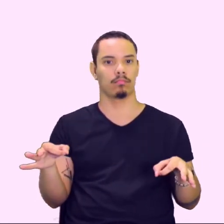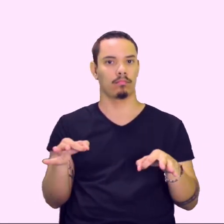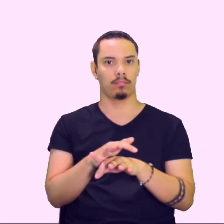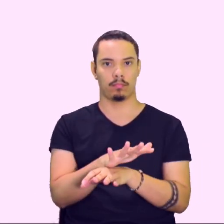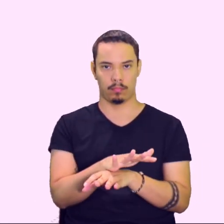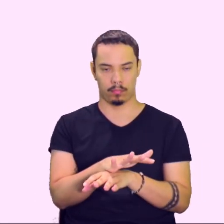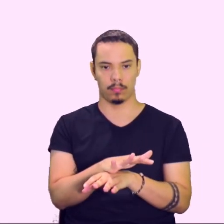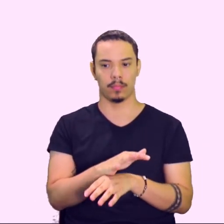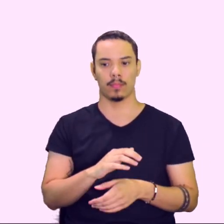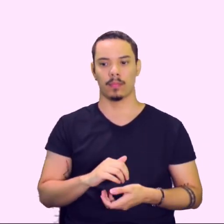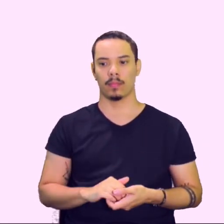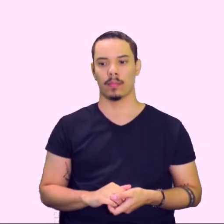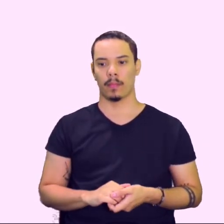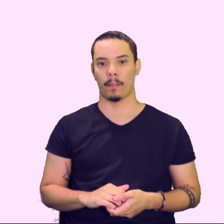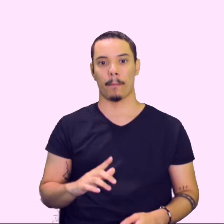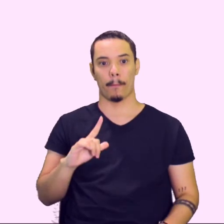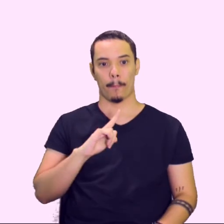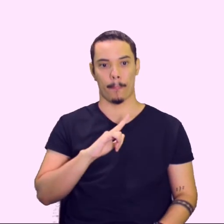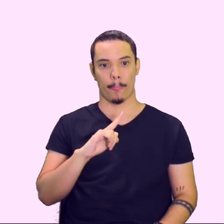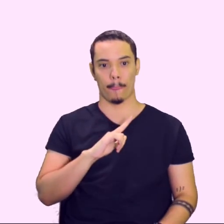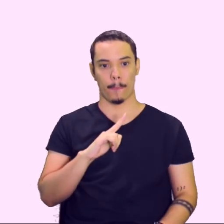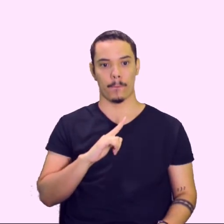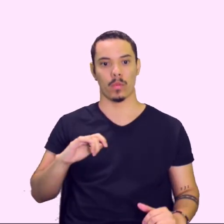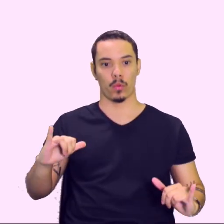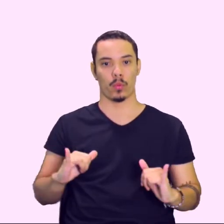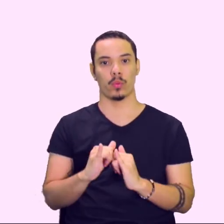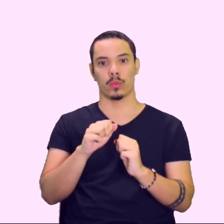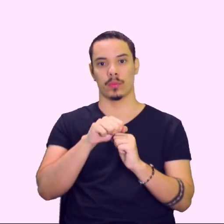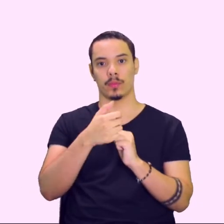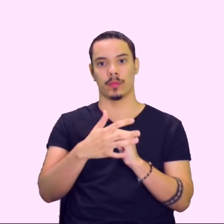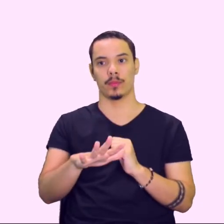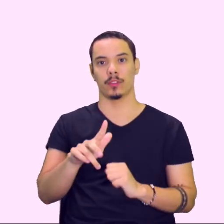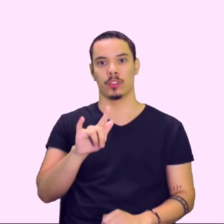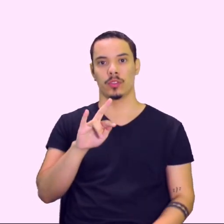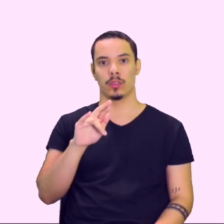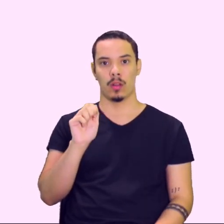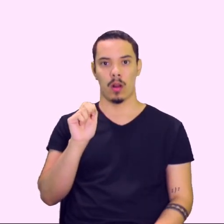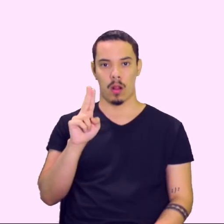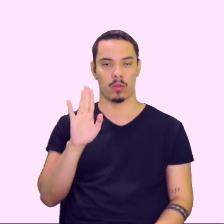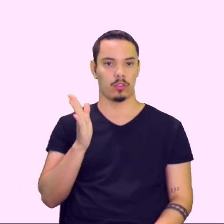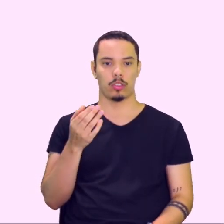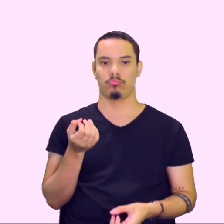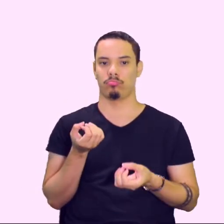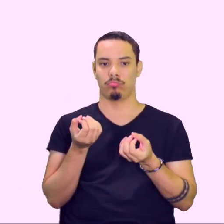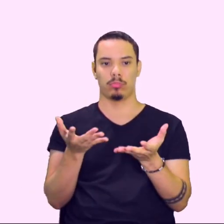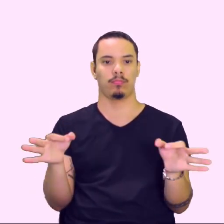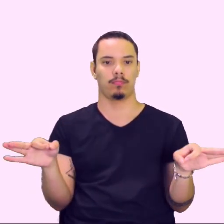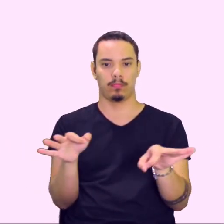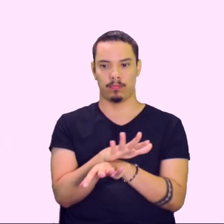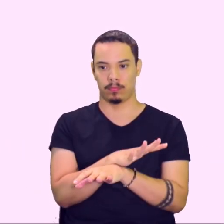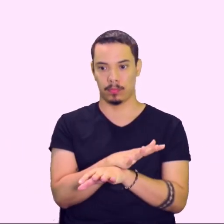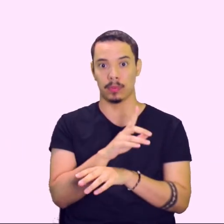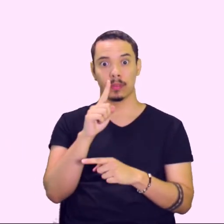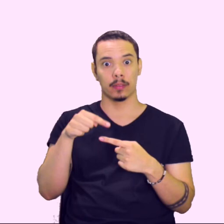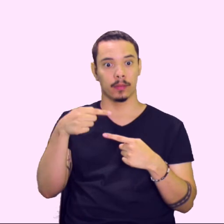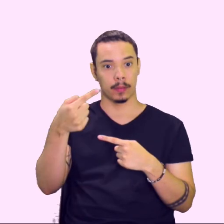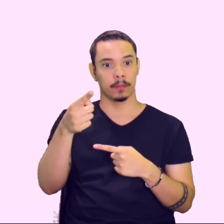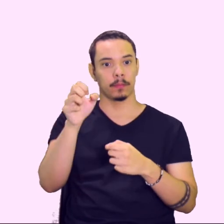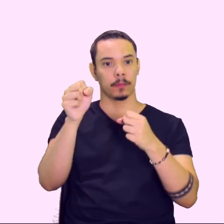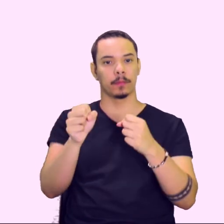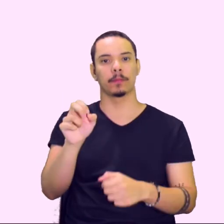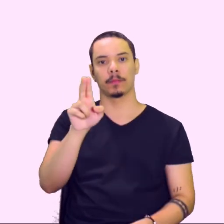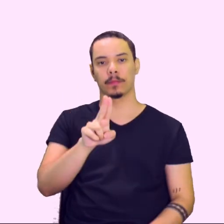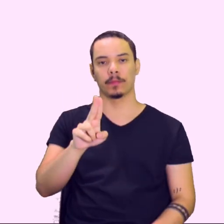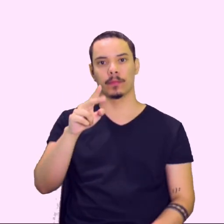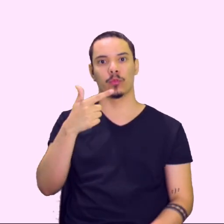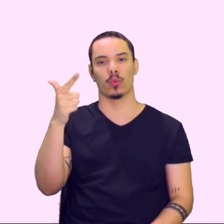entregue. Temos a de Giral também, que já foi entregue. Isso. Exatamente. Beleza? E depois você pode observar os outros